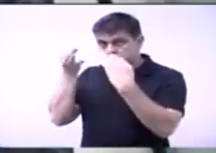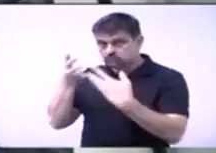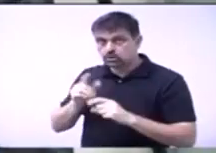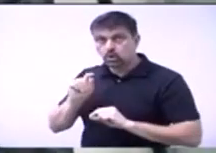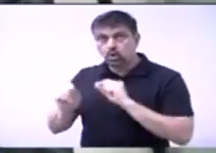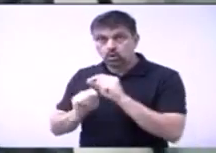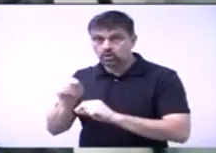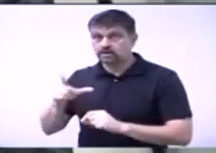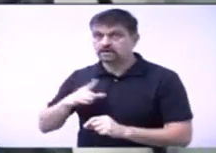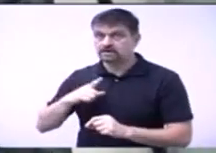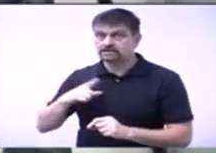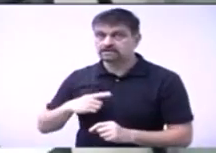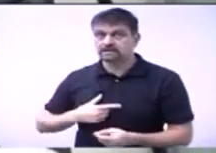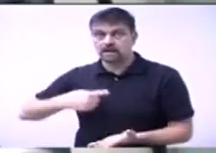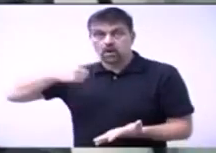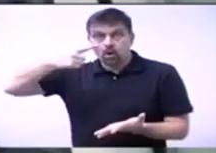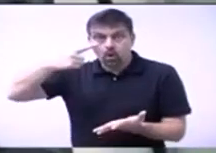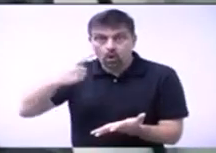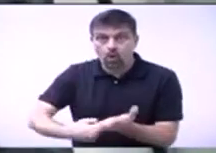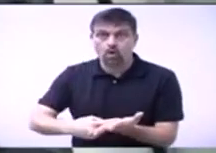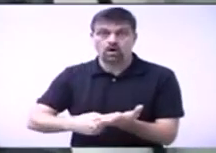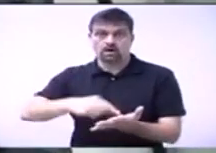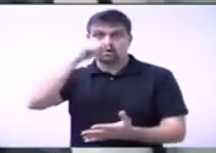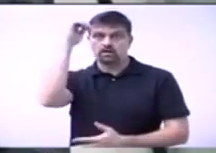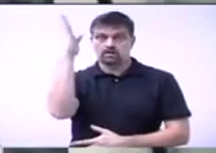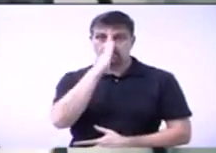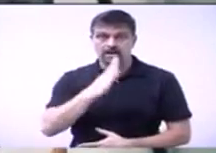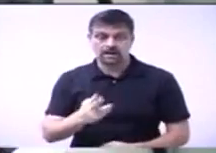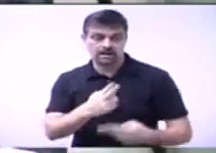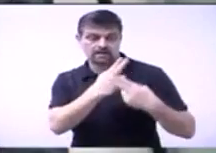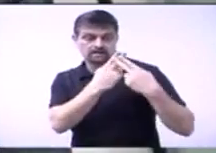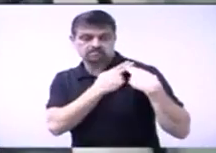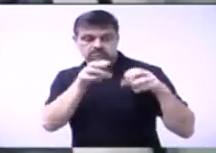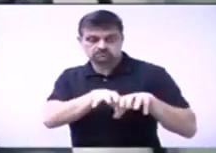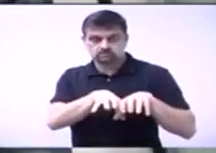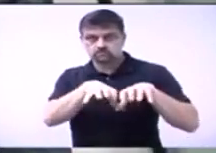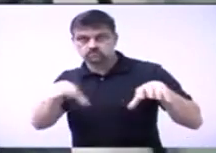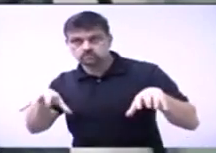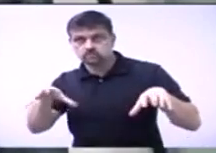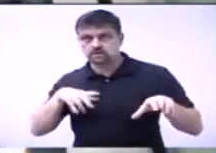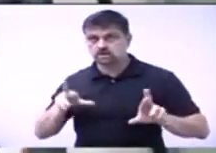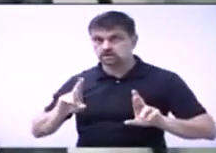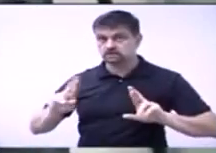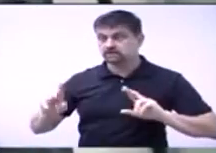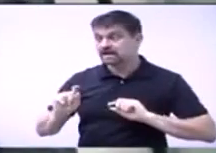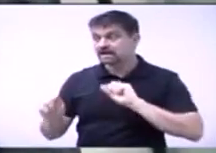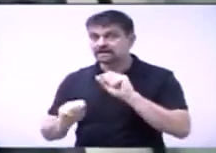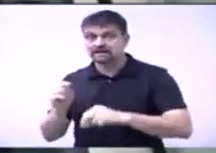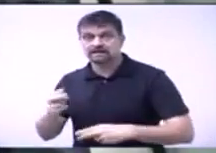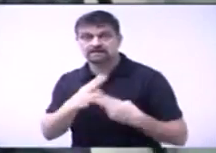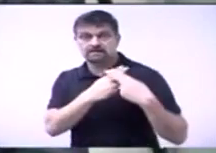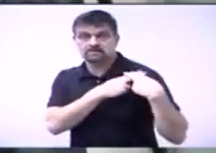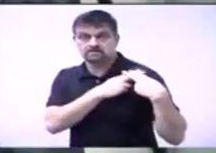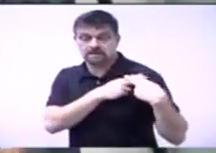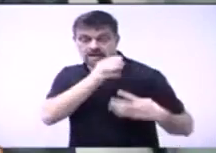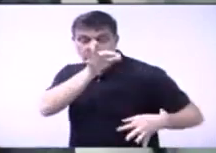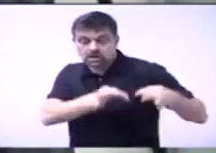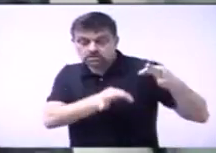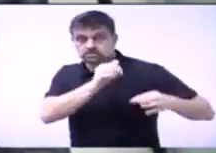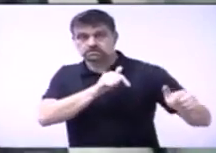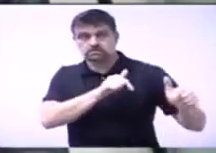de quebrar o pacto federativo, a repartição de competência, o fato de que essa competência é exclusiva da Justiça